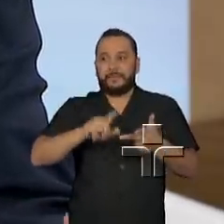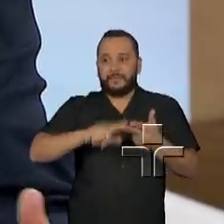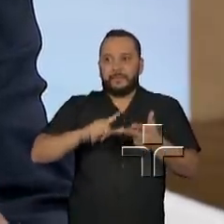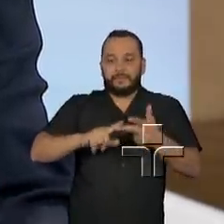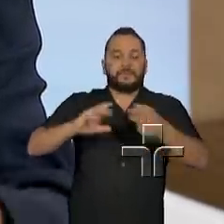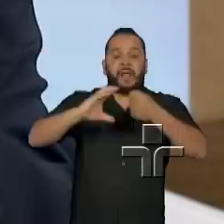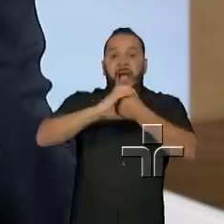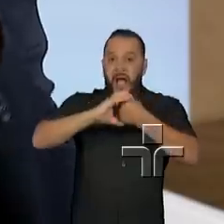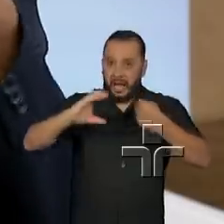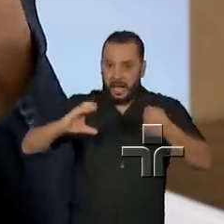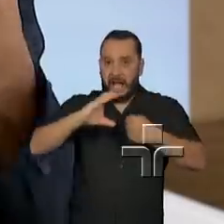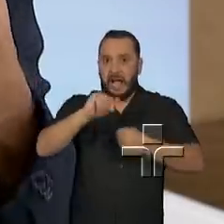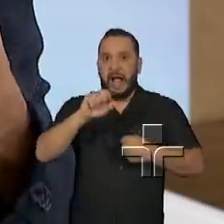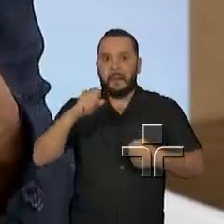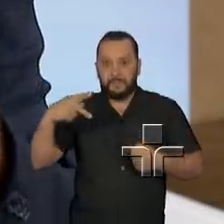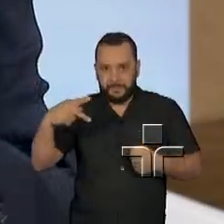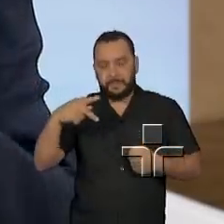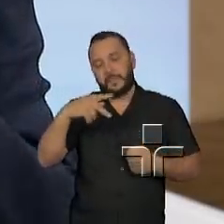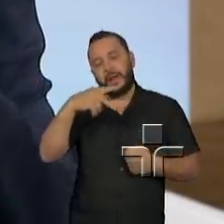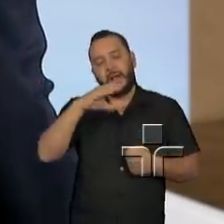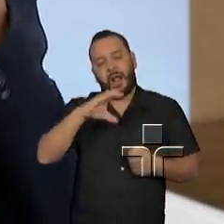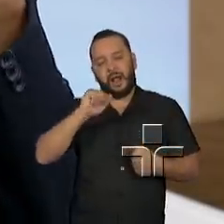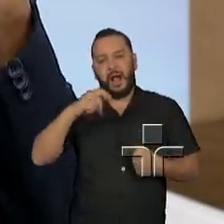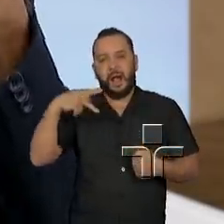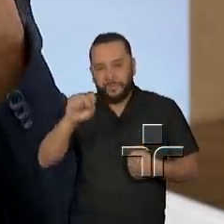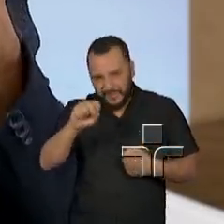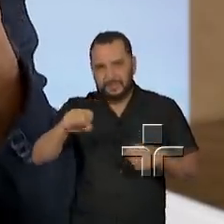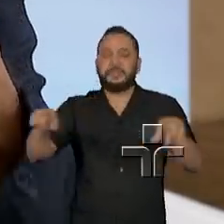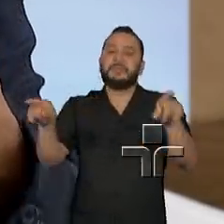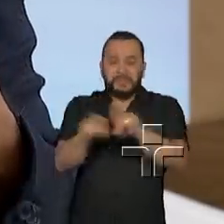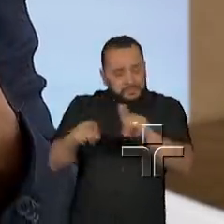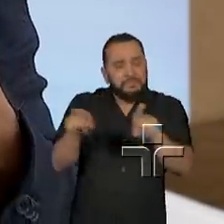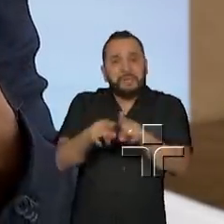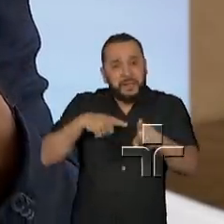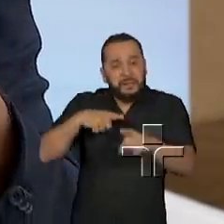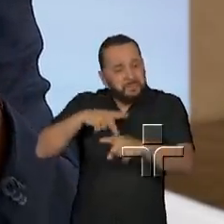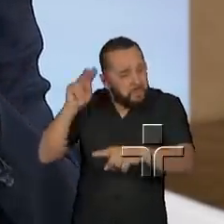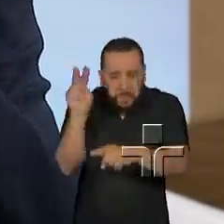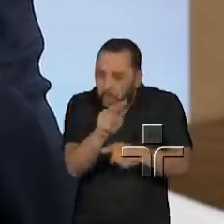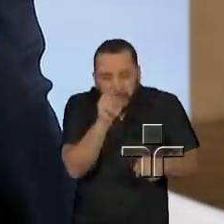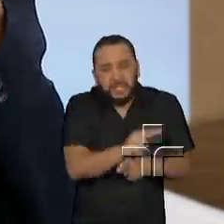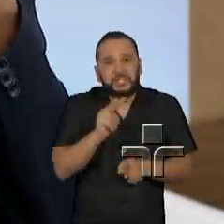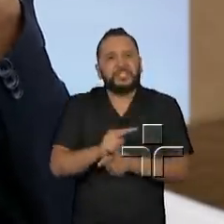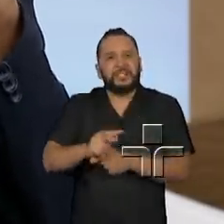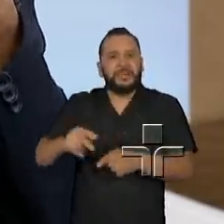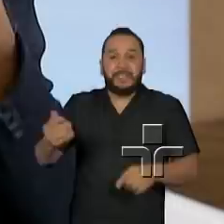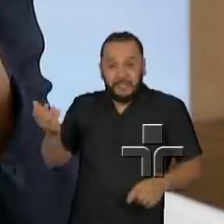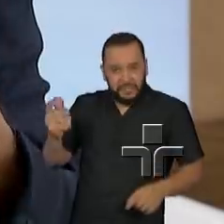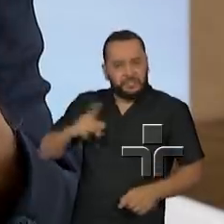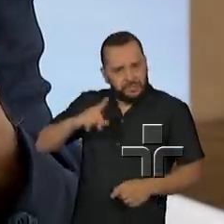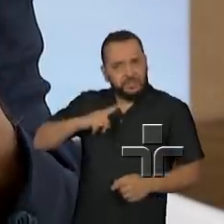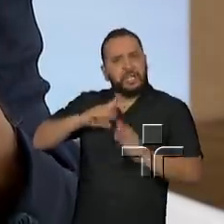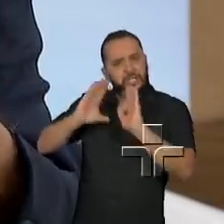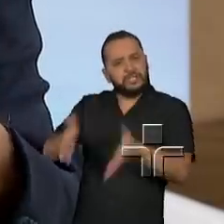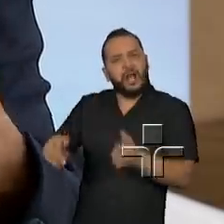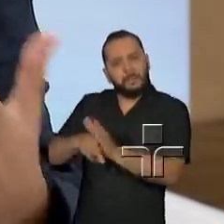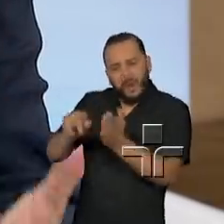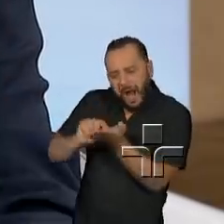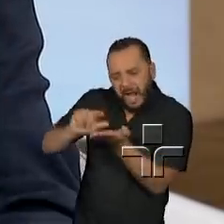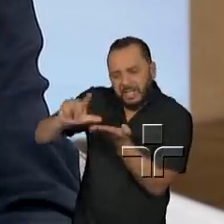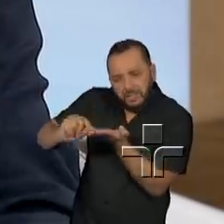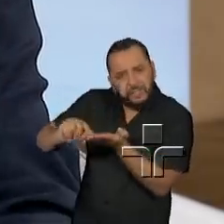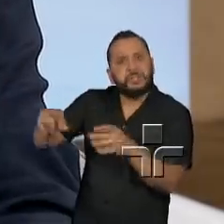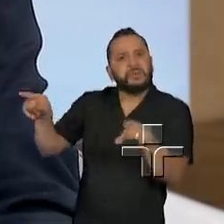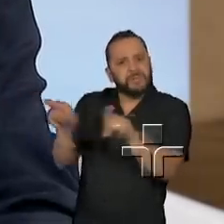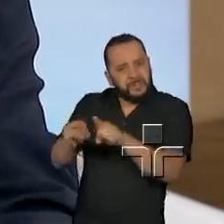certo. Se nós olharmos o número de artigos publicados, o impacto desses artigos, se nós olharmos o número de cientistas por milhão de habitantes, tudo isso